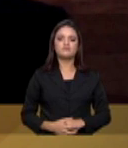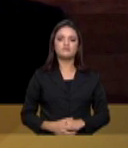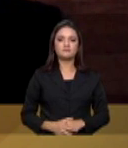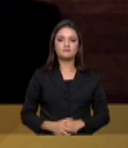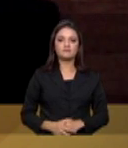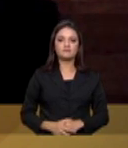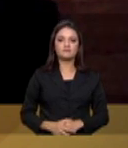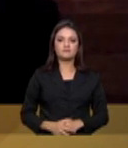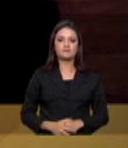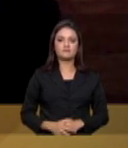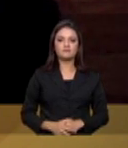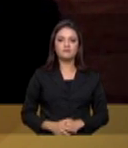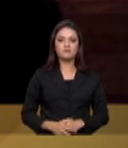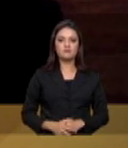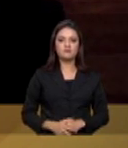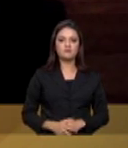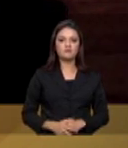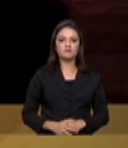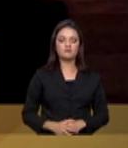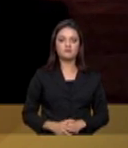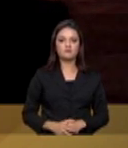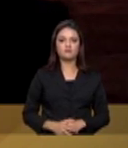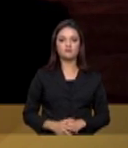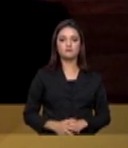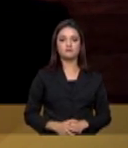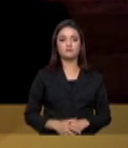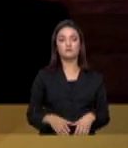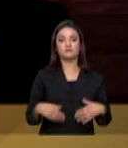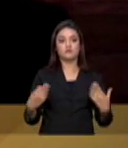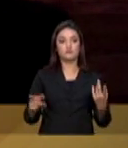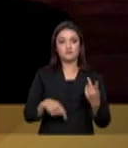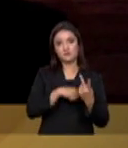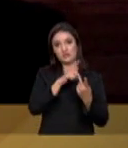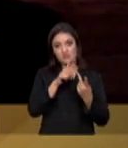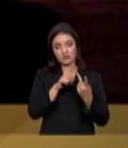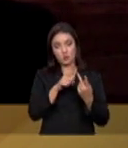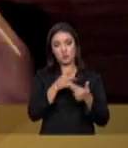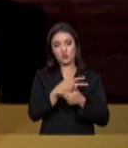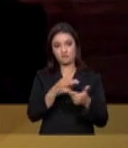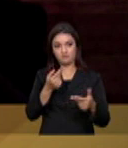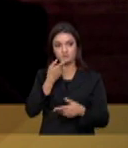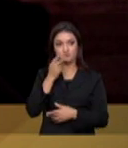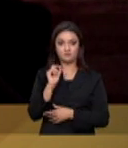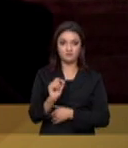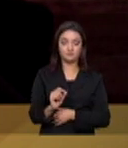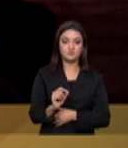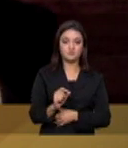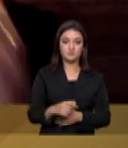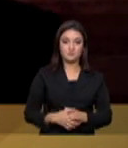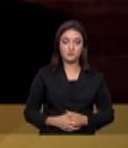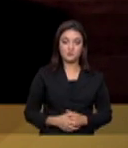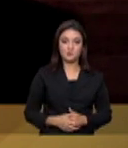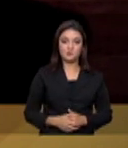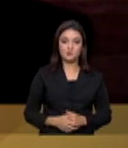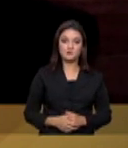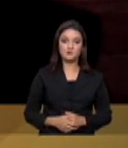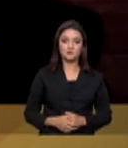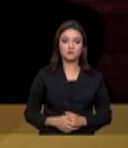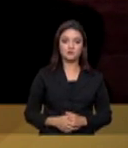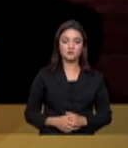os a segunda questão que se coloca ao deslinde